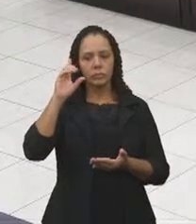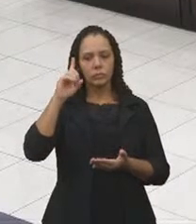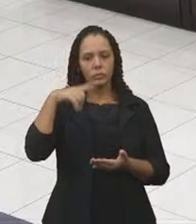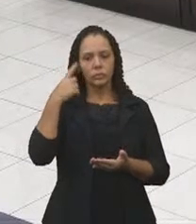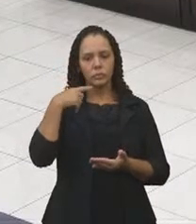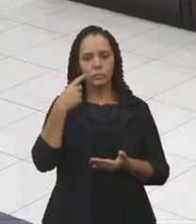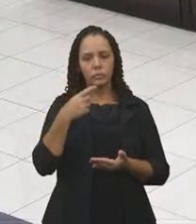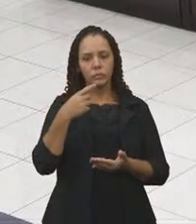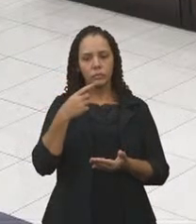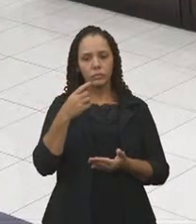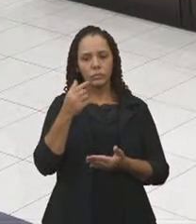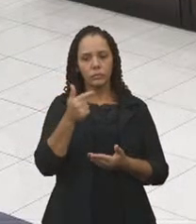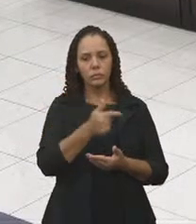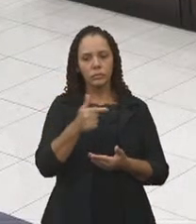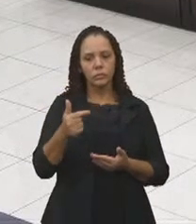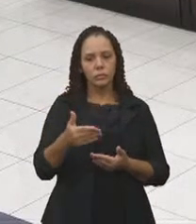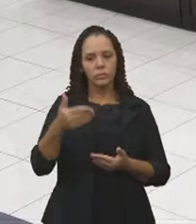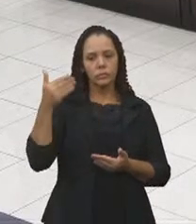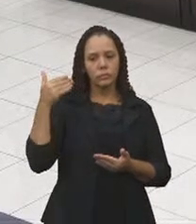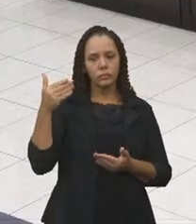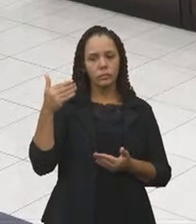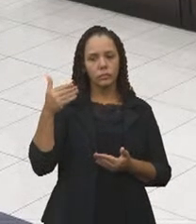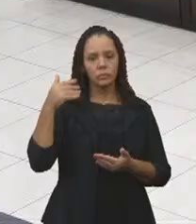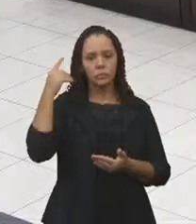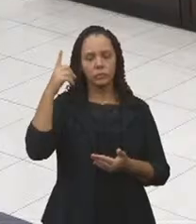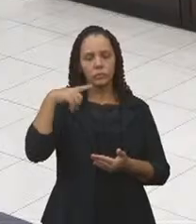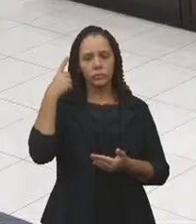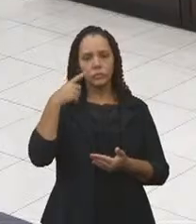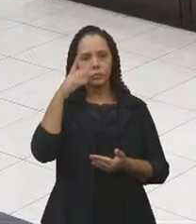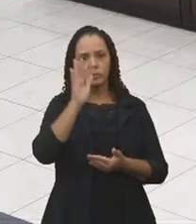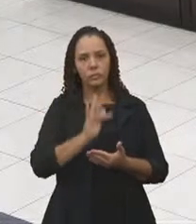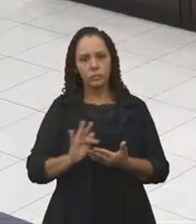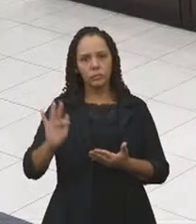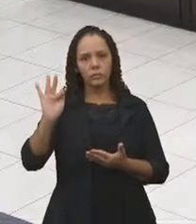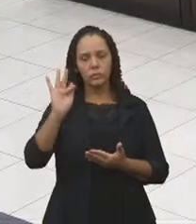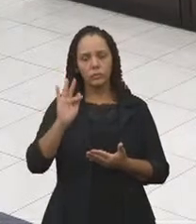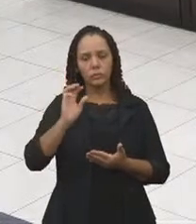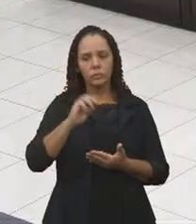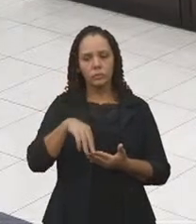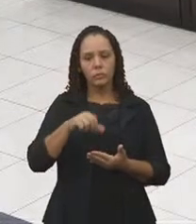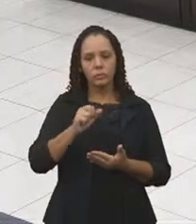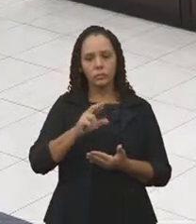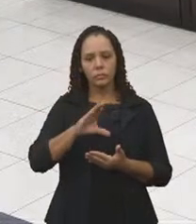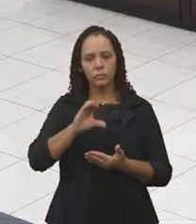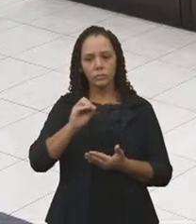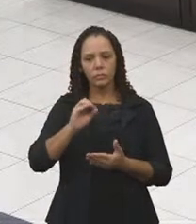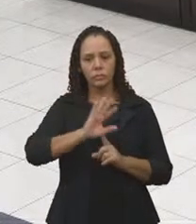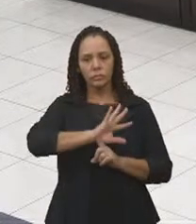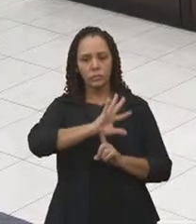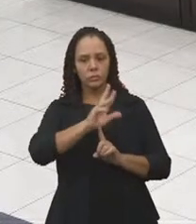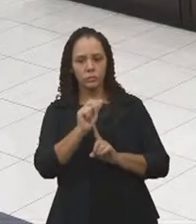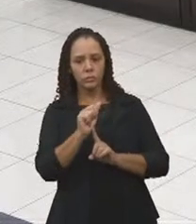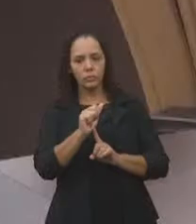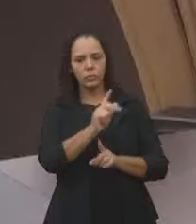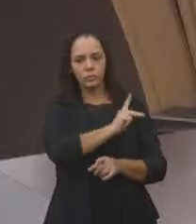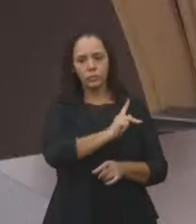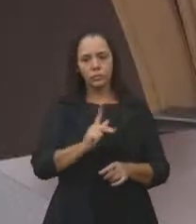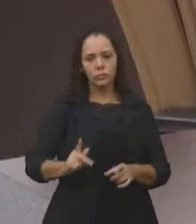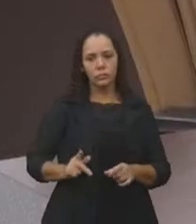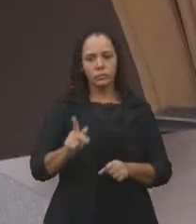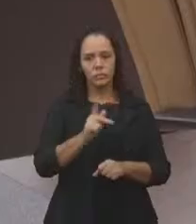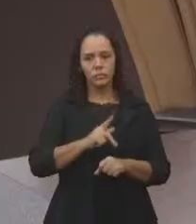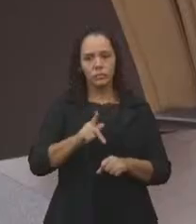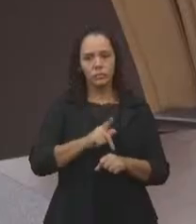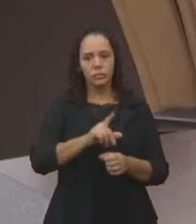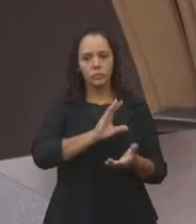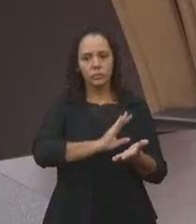passada eu recebi a grata notícia do deputado federal Marcos Pereira, do Republicanos, nosso presidente nacional, que